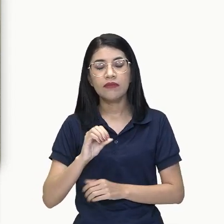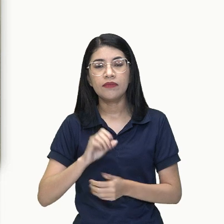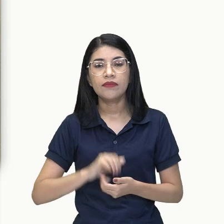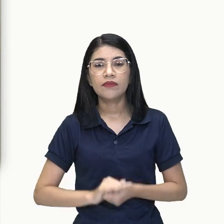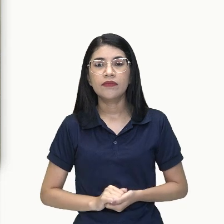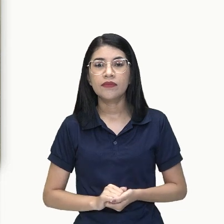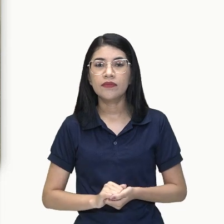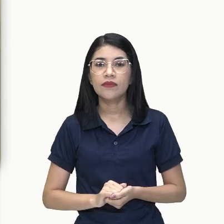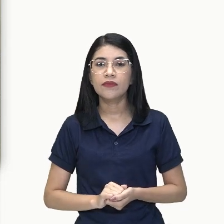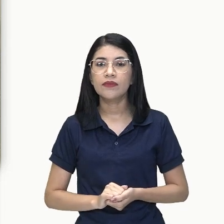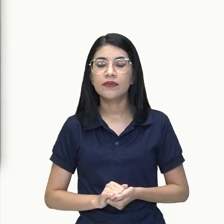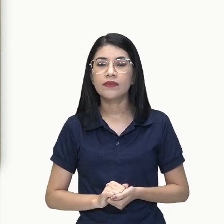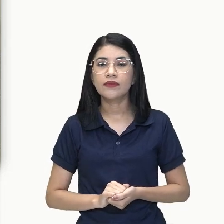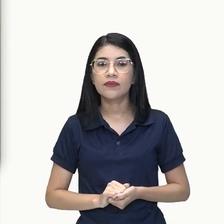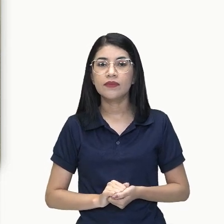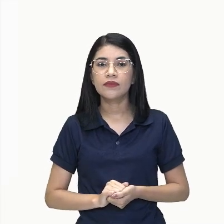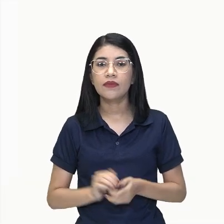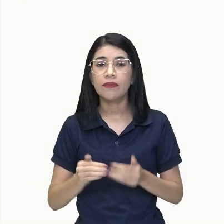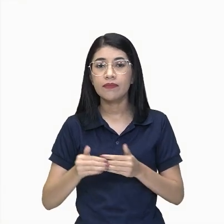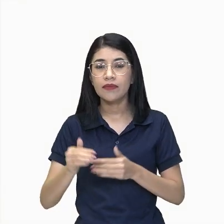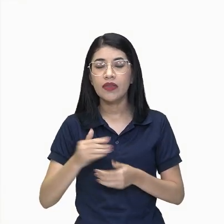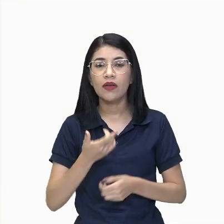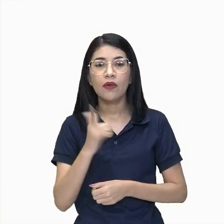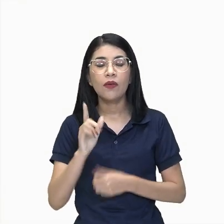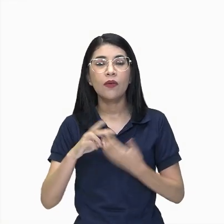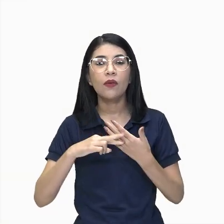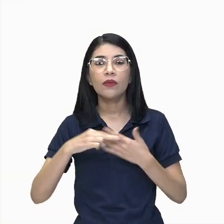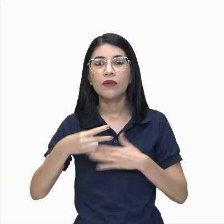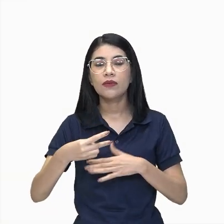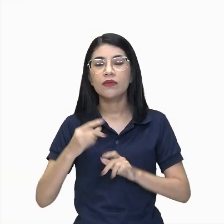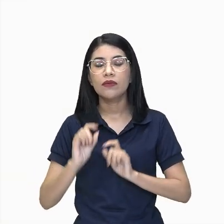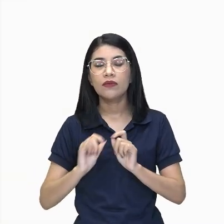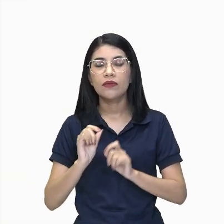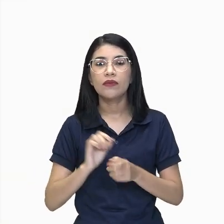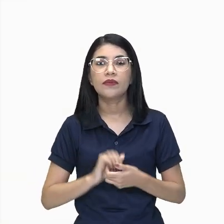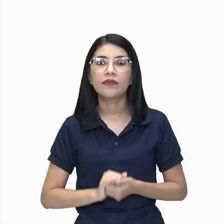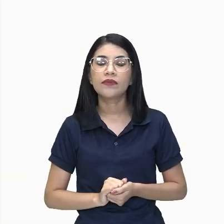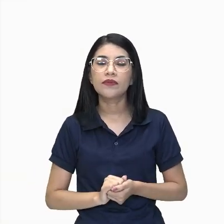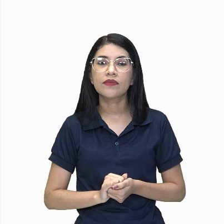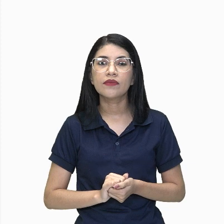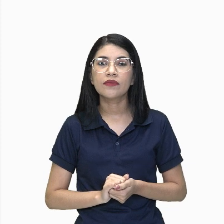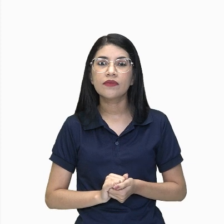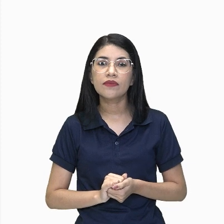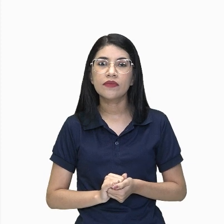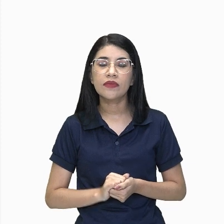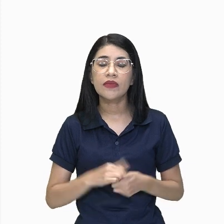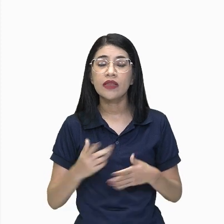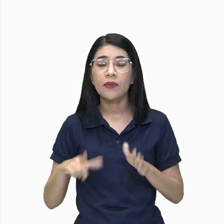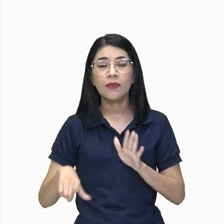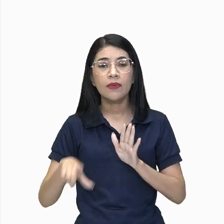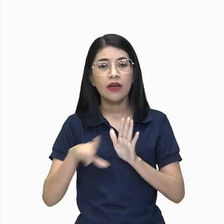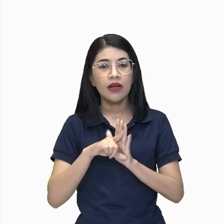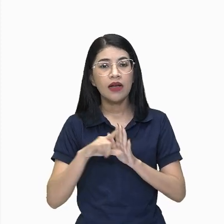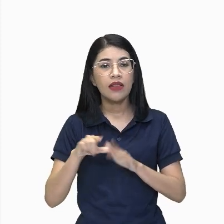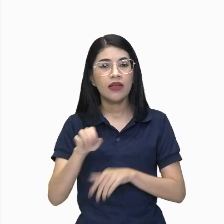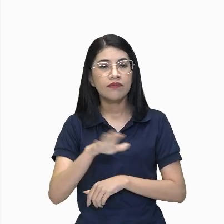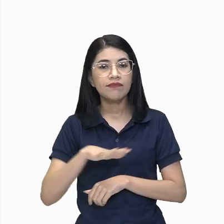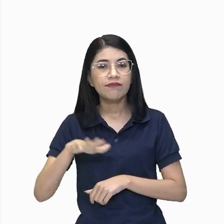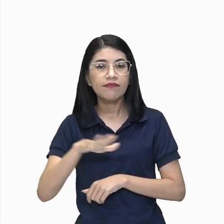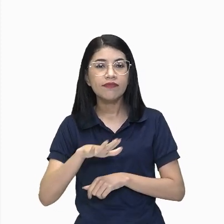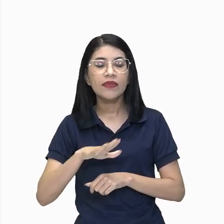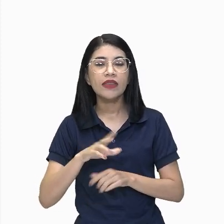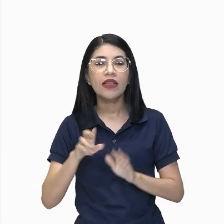1850. Vamos adiante, mais uma consequência, vamos lá? Mais uma vez, a Lei de Terras regulamentou